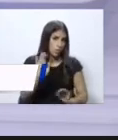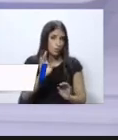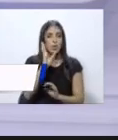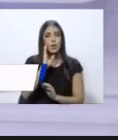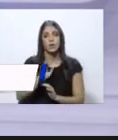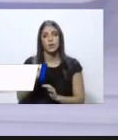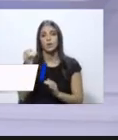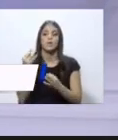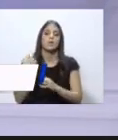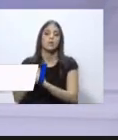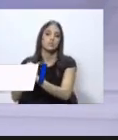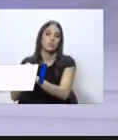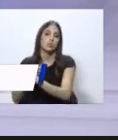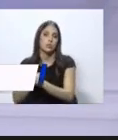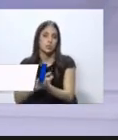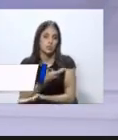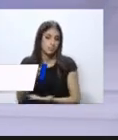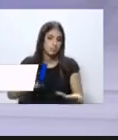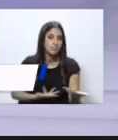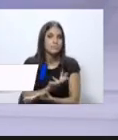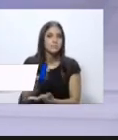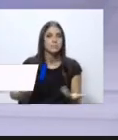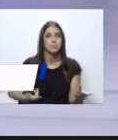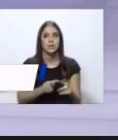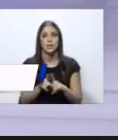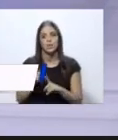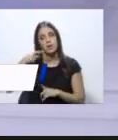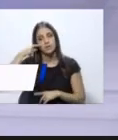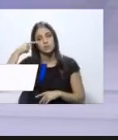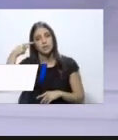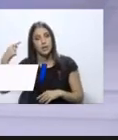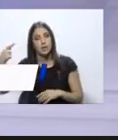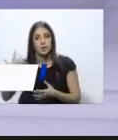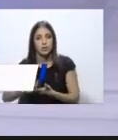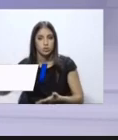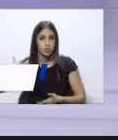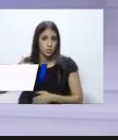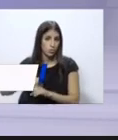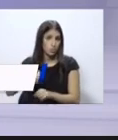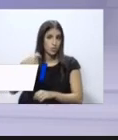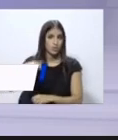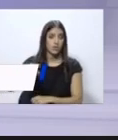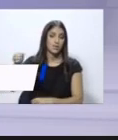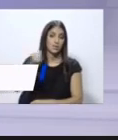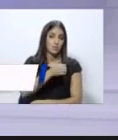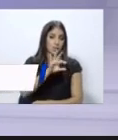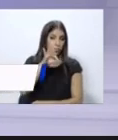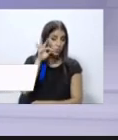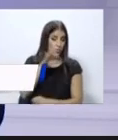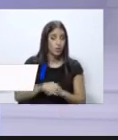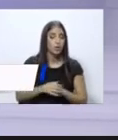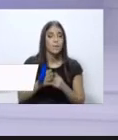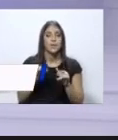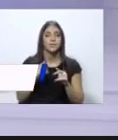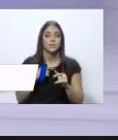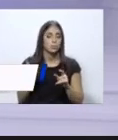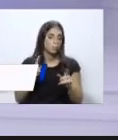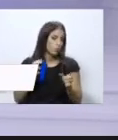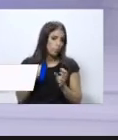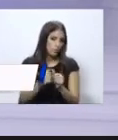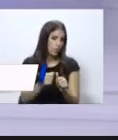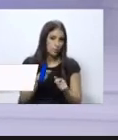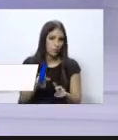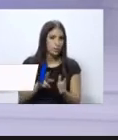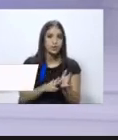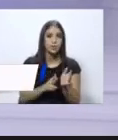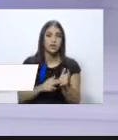plantar notícias sobre os seus próprios jogadores em programas especializados nestas matérias. Portanto, eu não acompanho esta